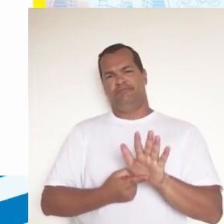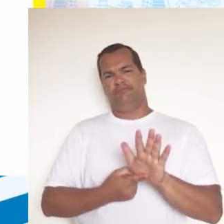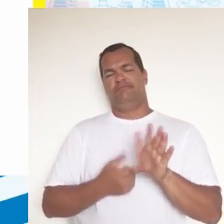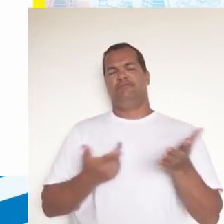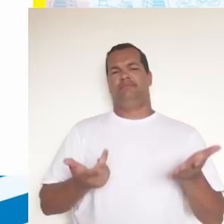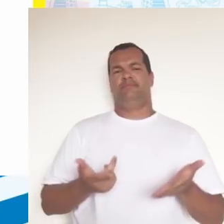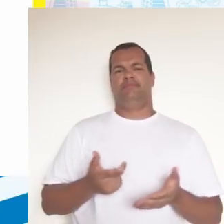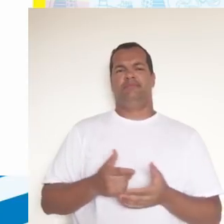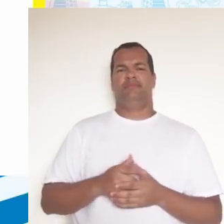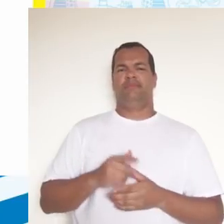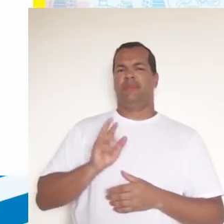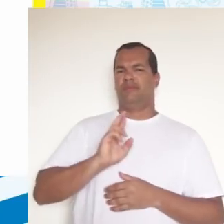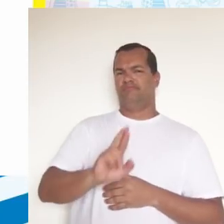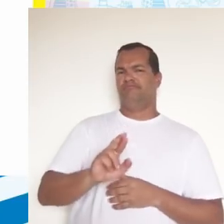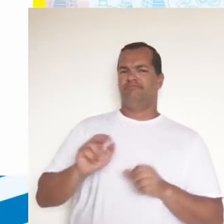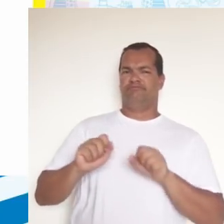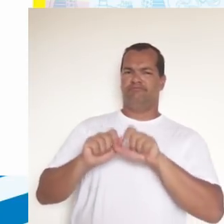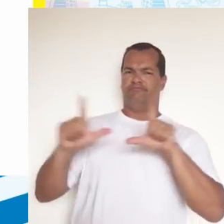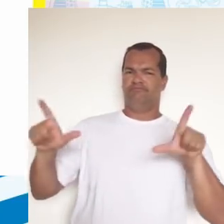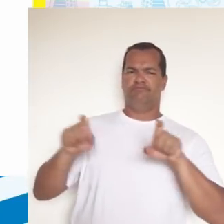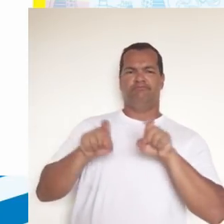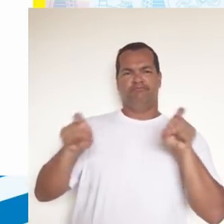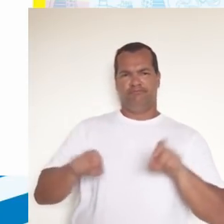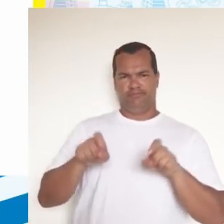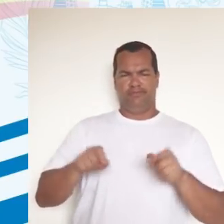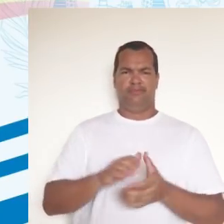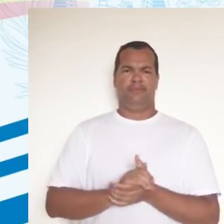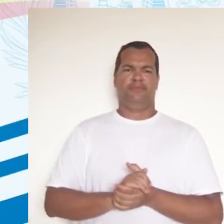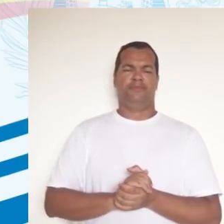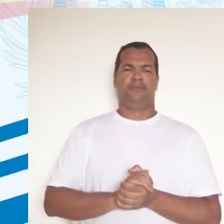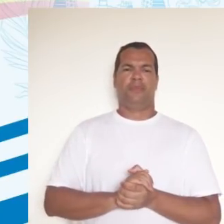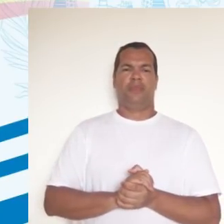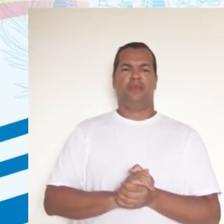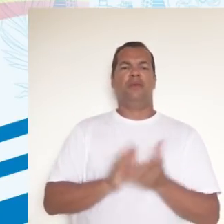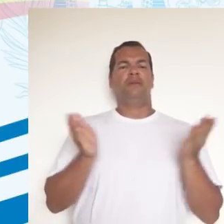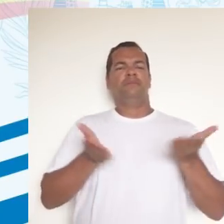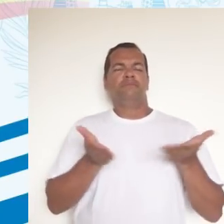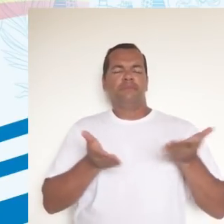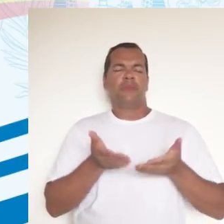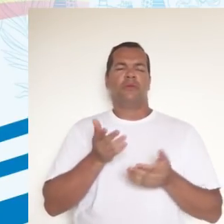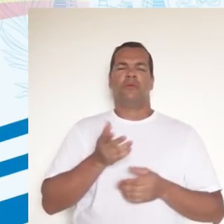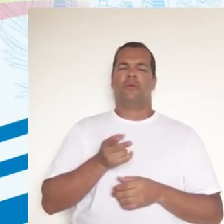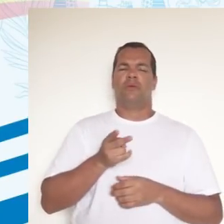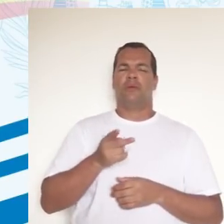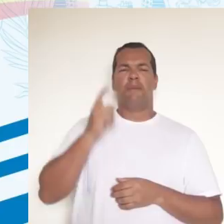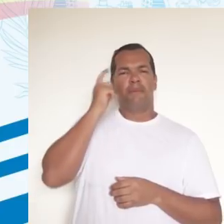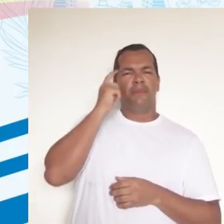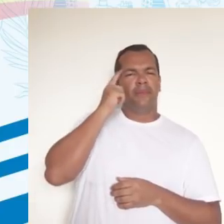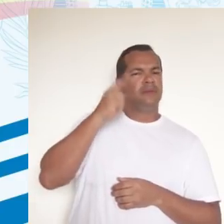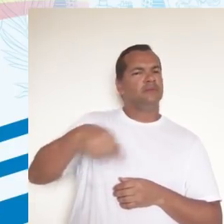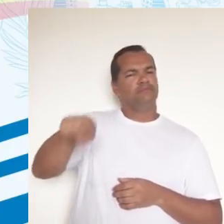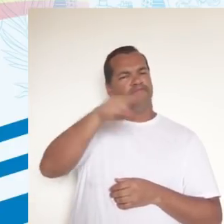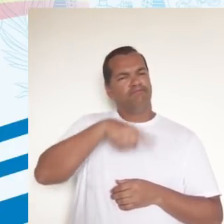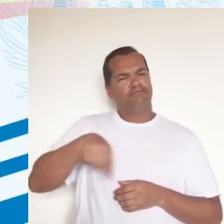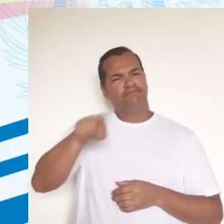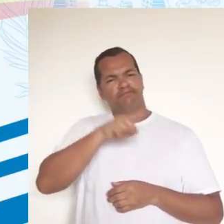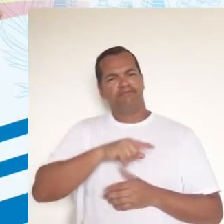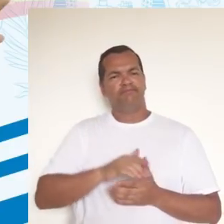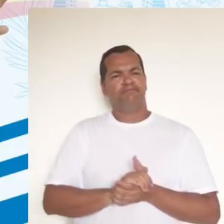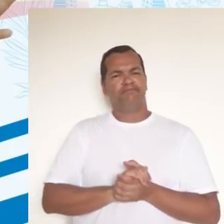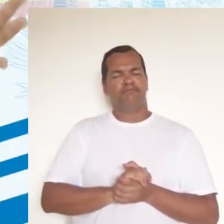então, na imagem na sua tela do computador. Eu gostaria de ir um pouco mais além, pensando com